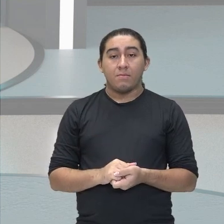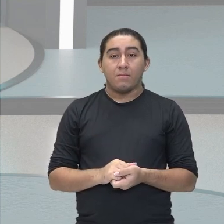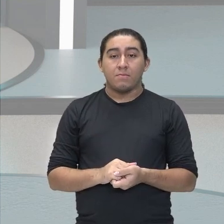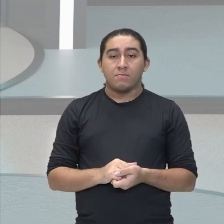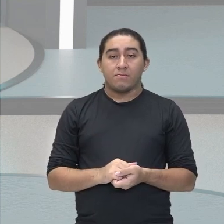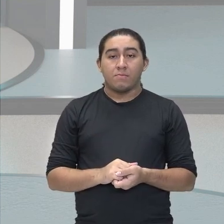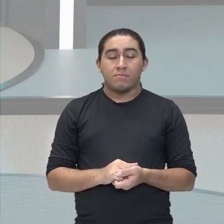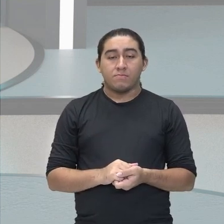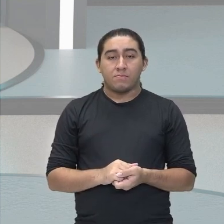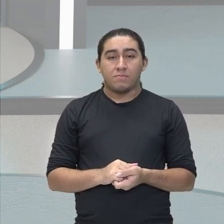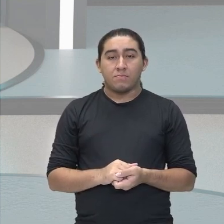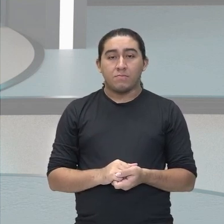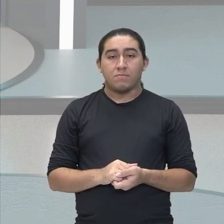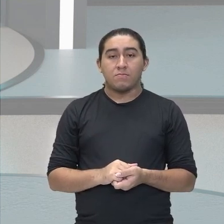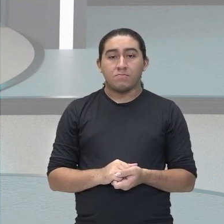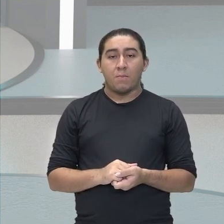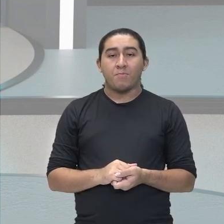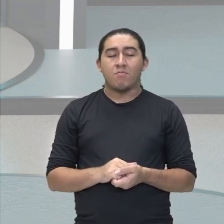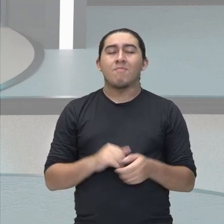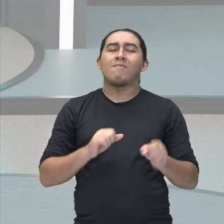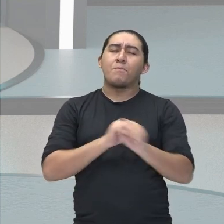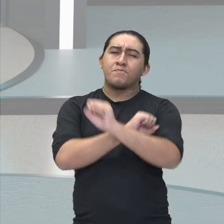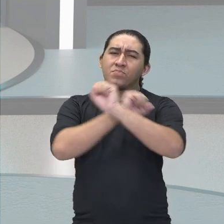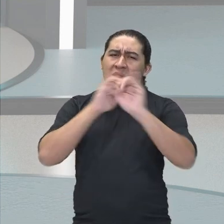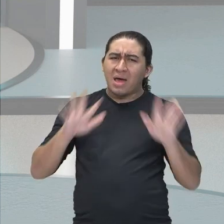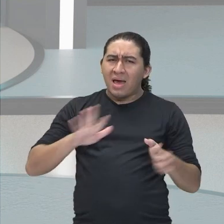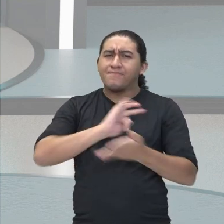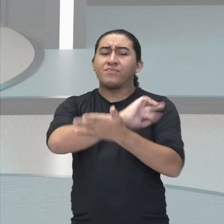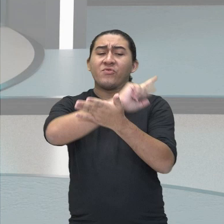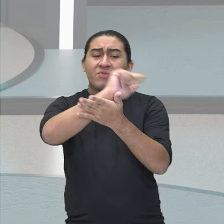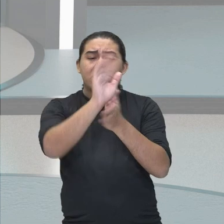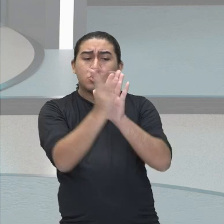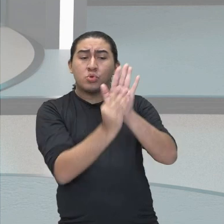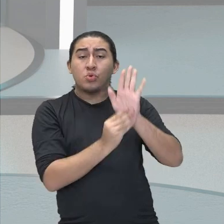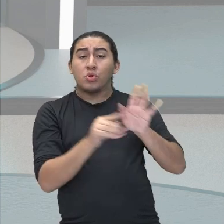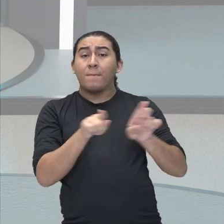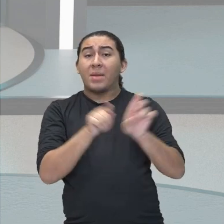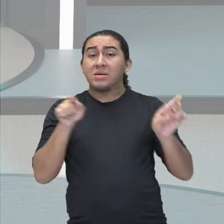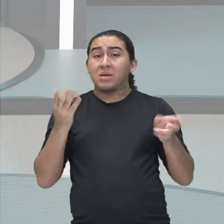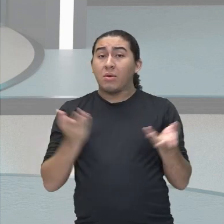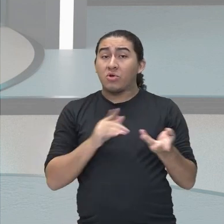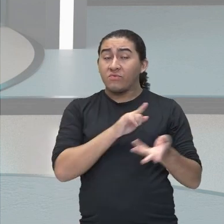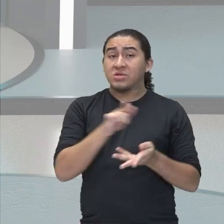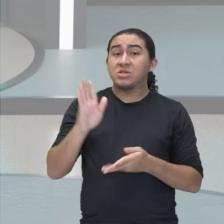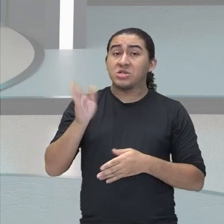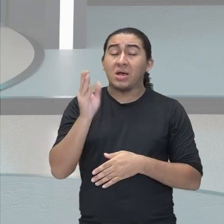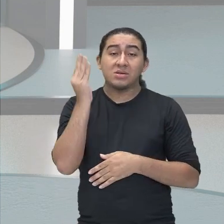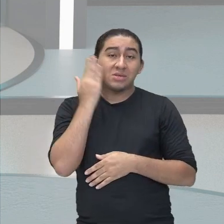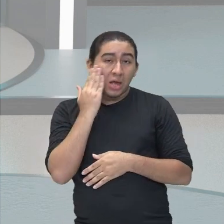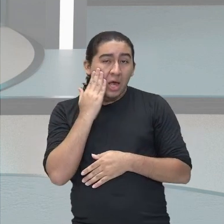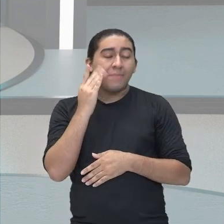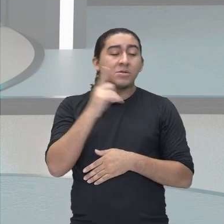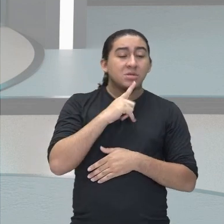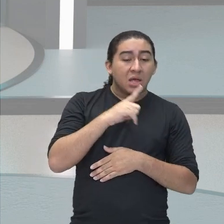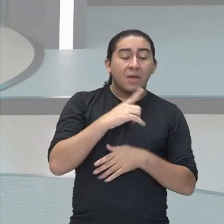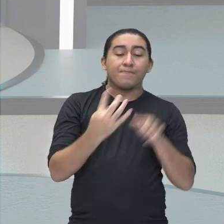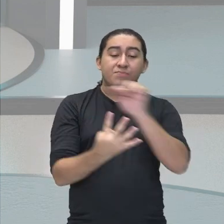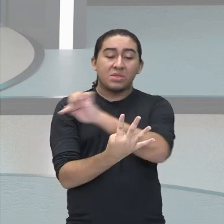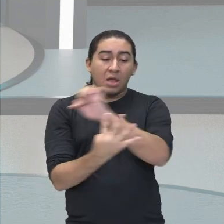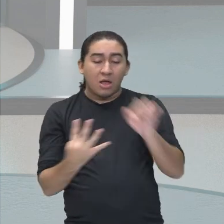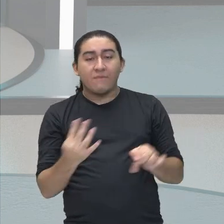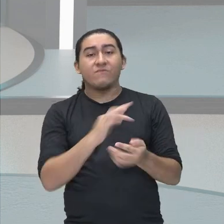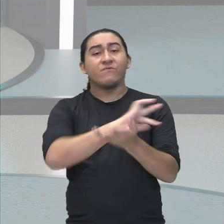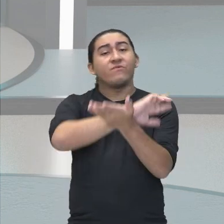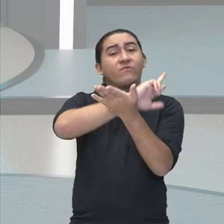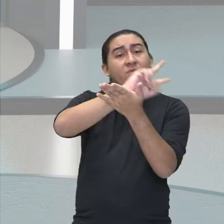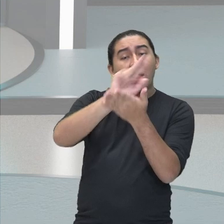né, hoje que você vai pegar tudo, mas aí você já tem um caminho a percorrer, né? Você já sabe que nós temos